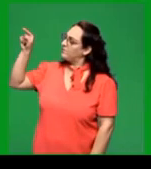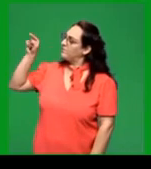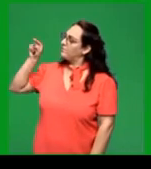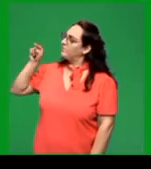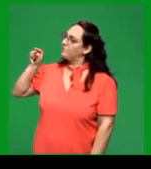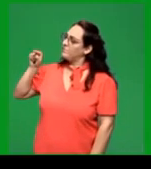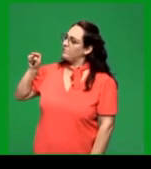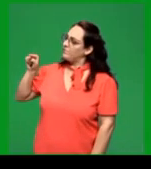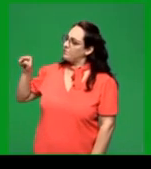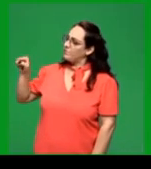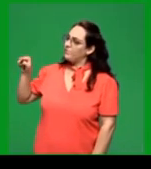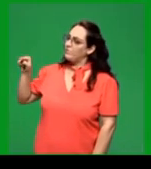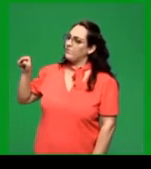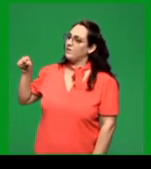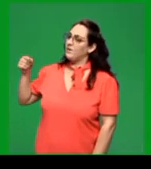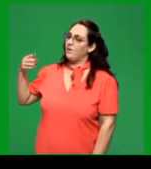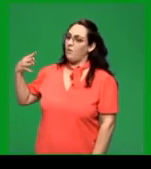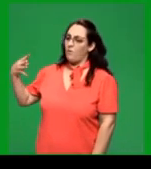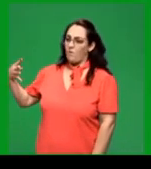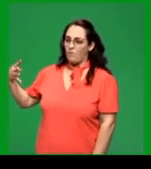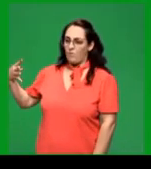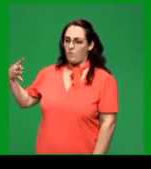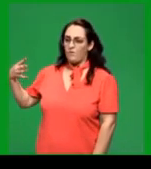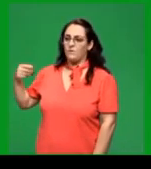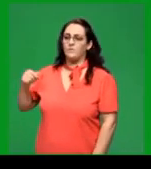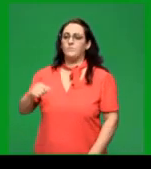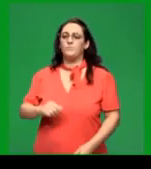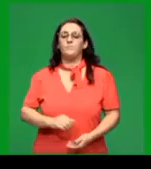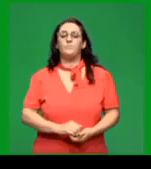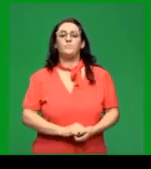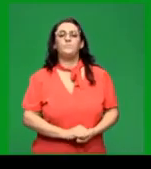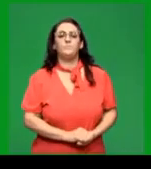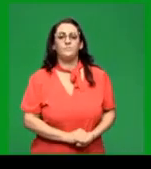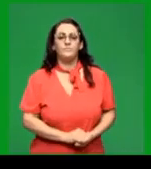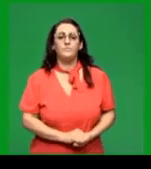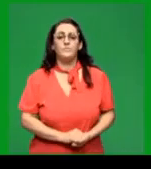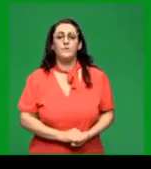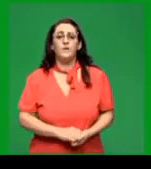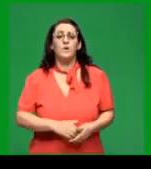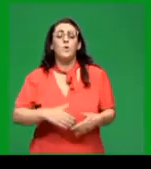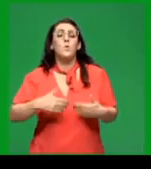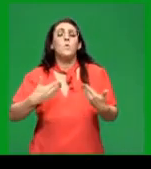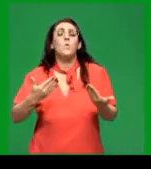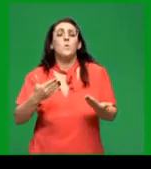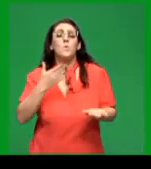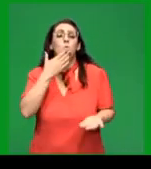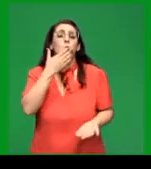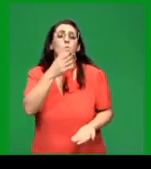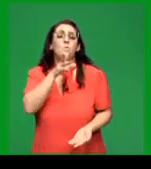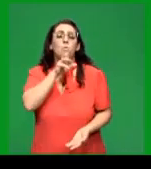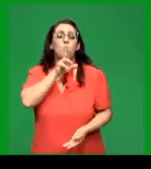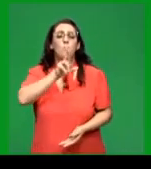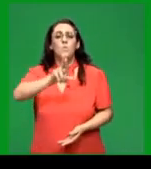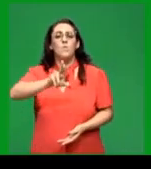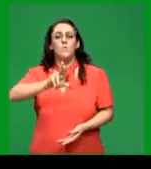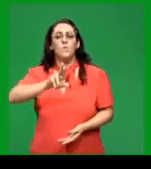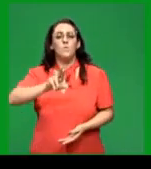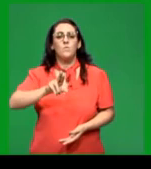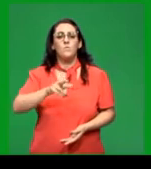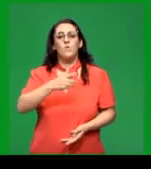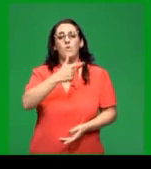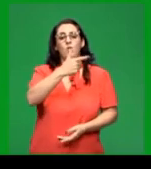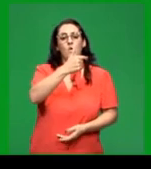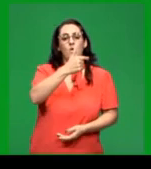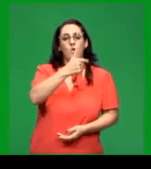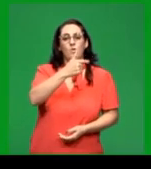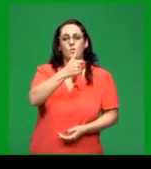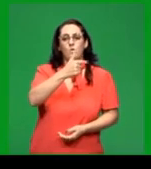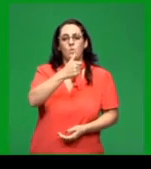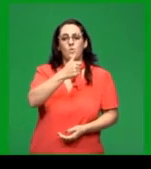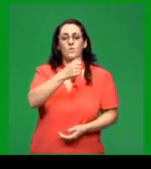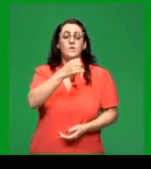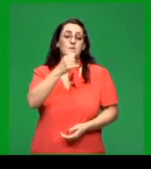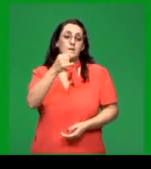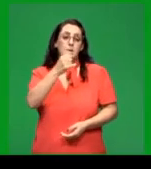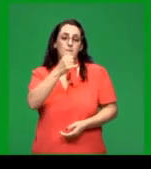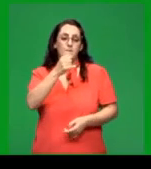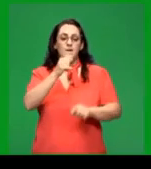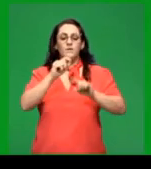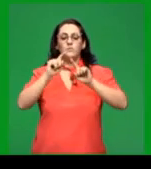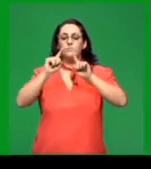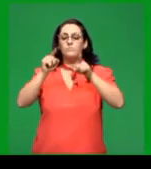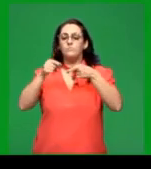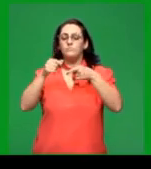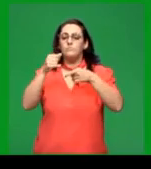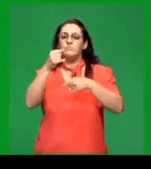né? 1 mais 3 vai ficar 4. Então, qual que é a resposta de mais 12 menos menos